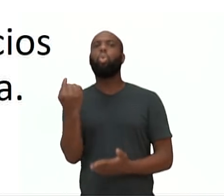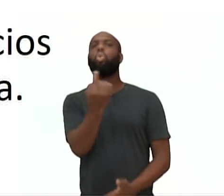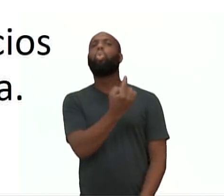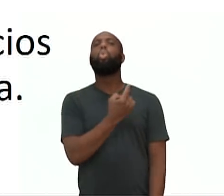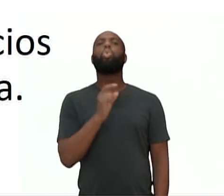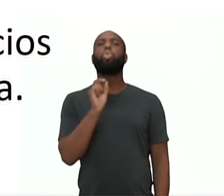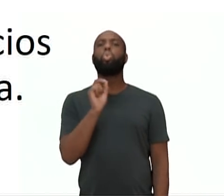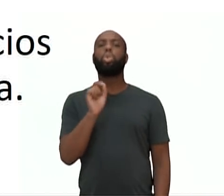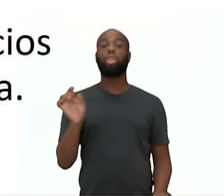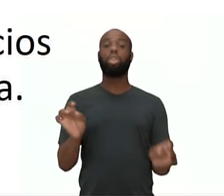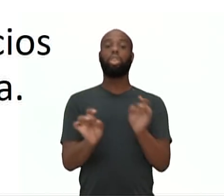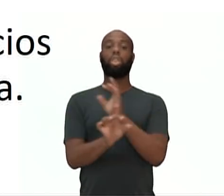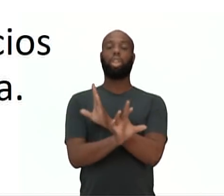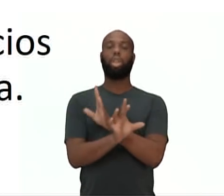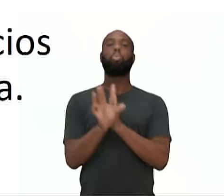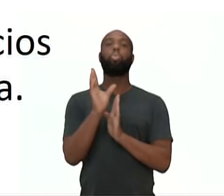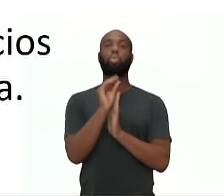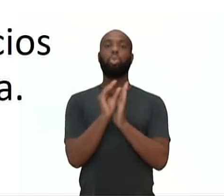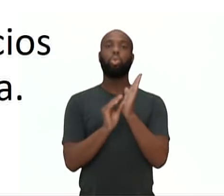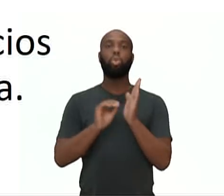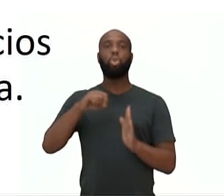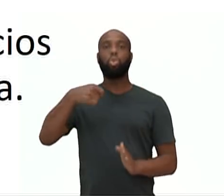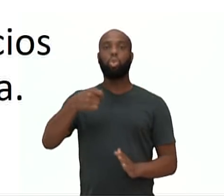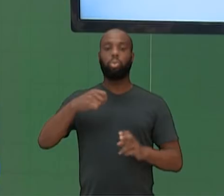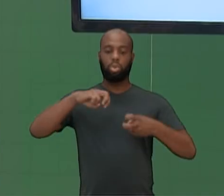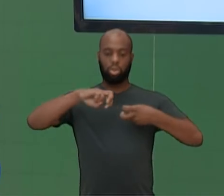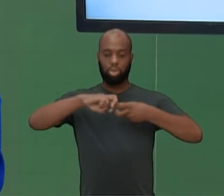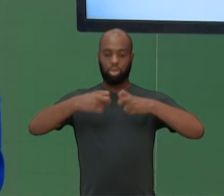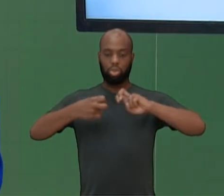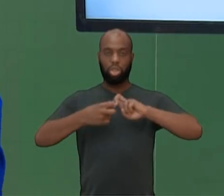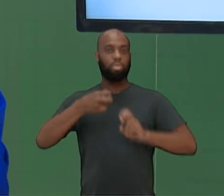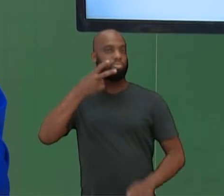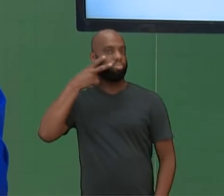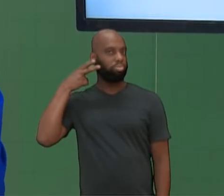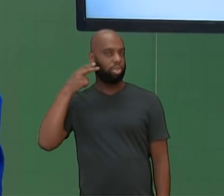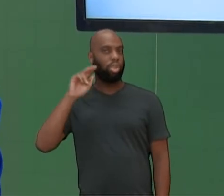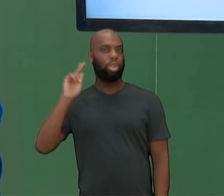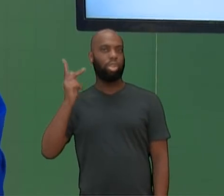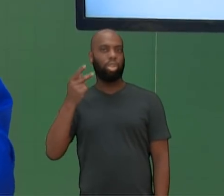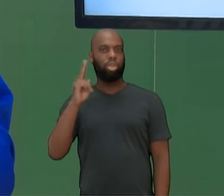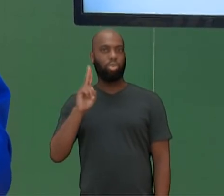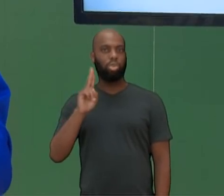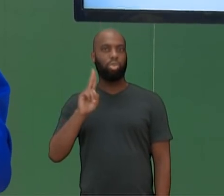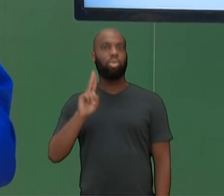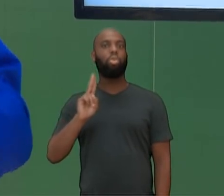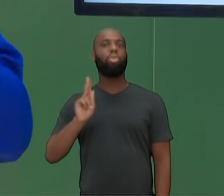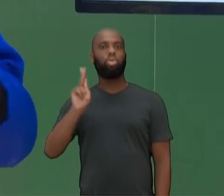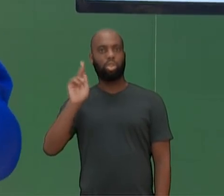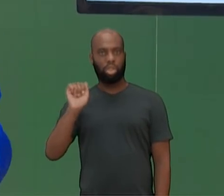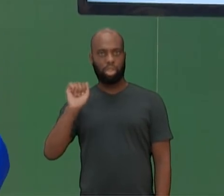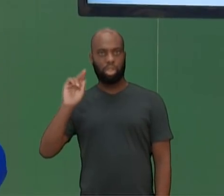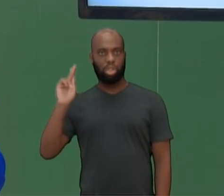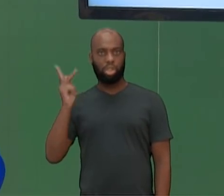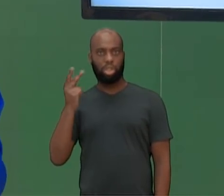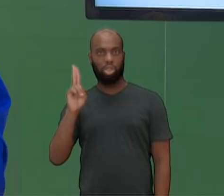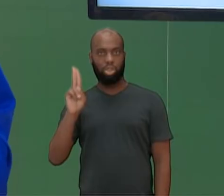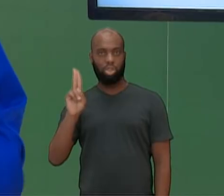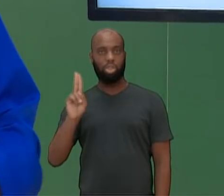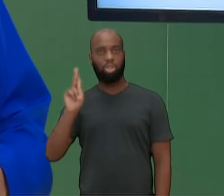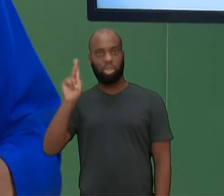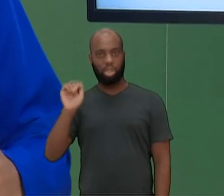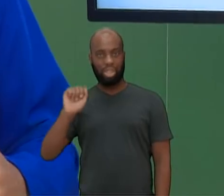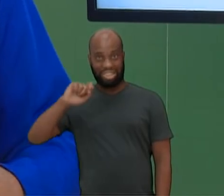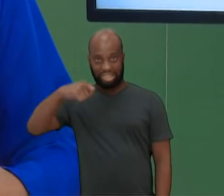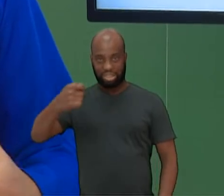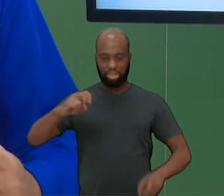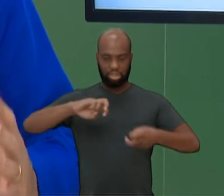terminou o conteúdo específico sobre o Uka-Uka, né? Então, mas mesmo assim vamos relembrar. Então, o que a gente dá uma pinceladinha nas aulas